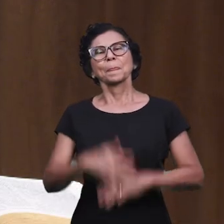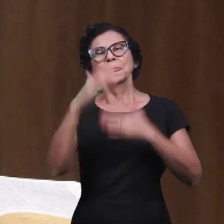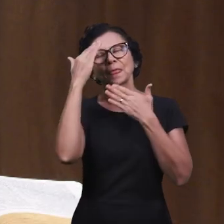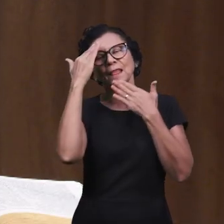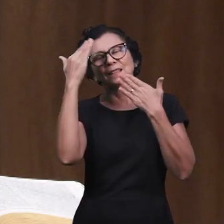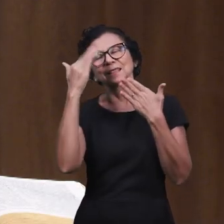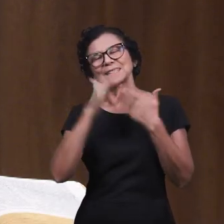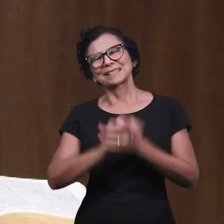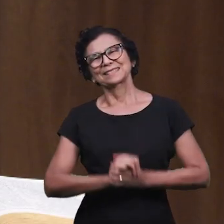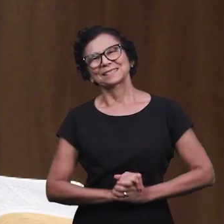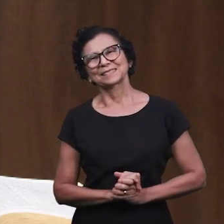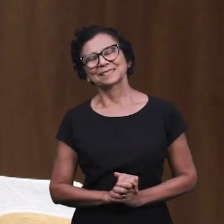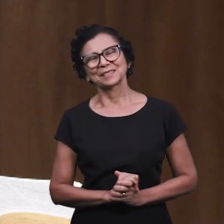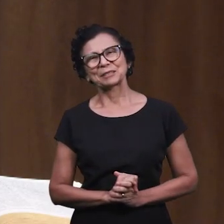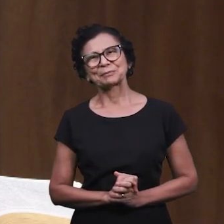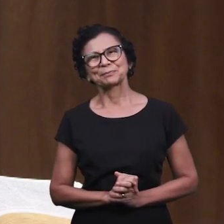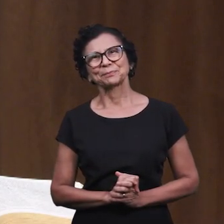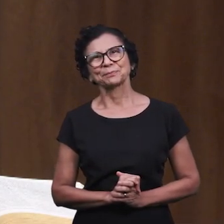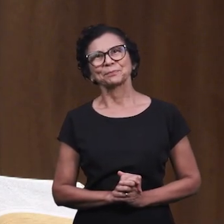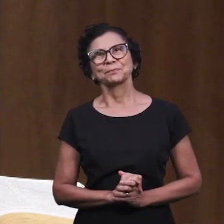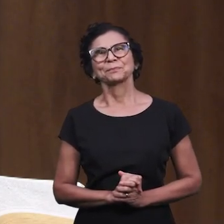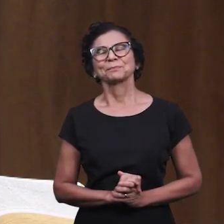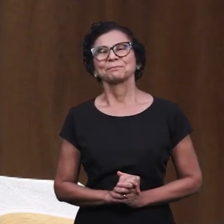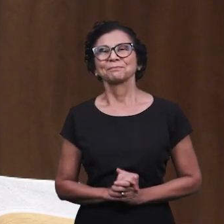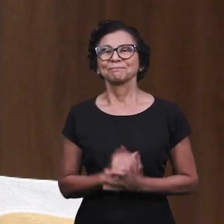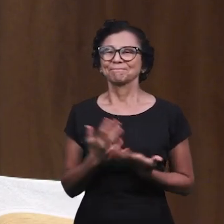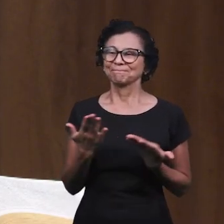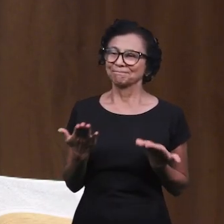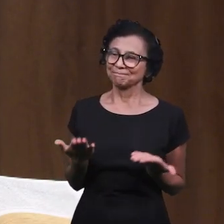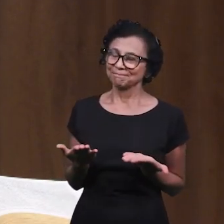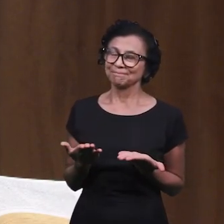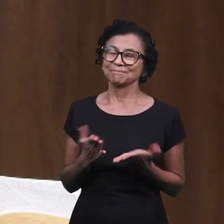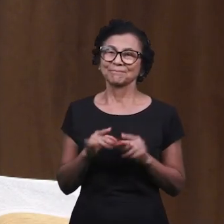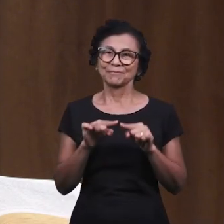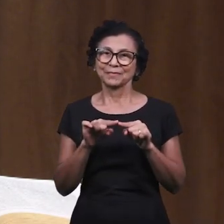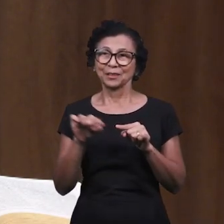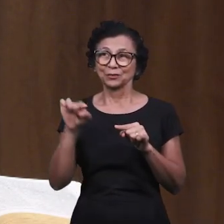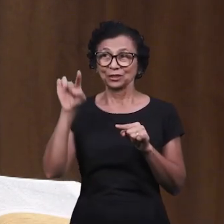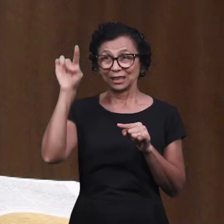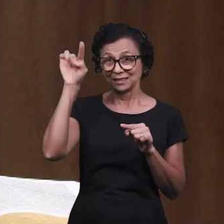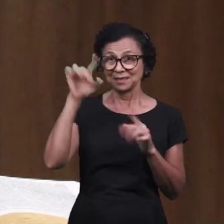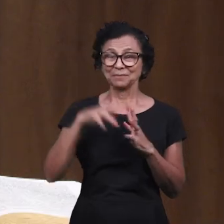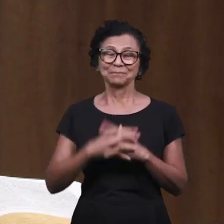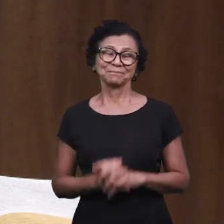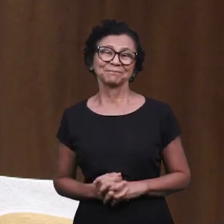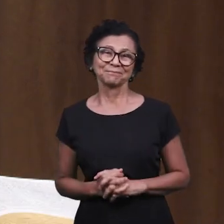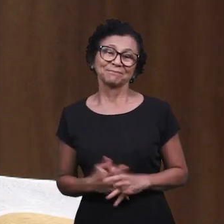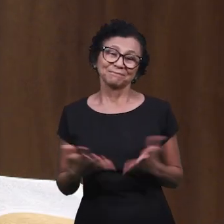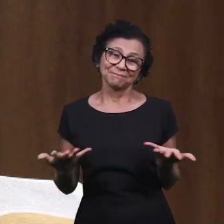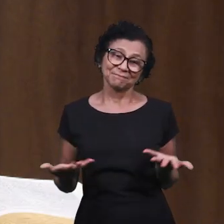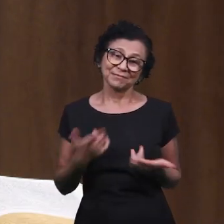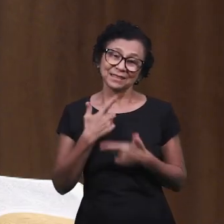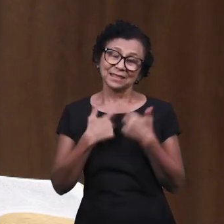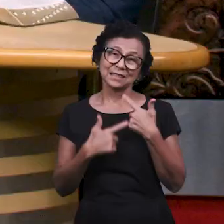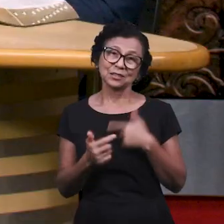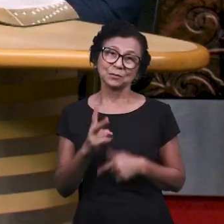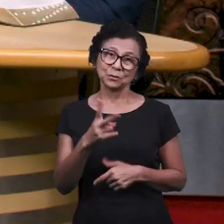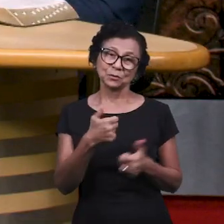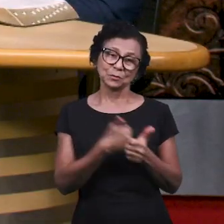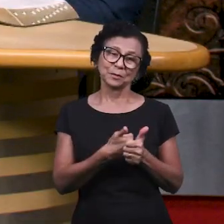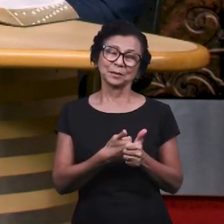Agradecemos aqui a sua a audiência, e esperamos que continue conosco.